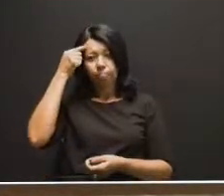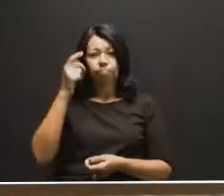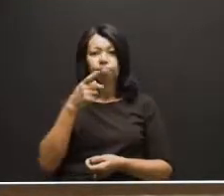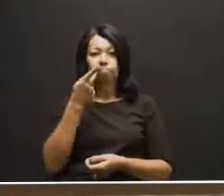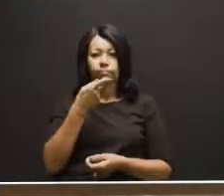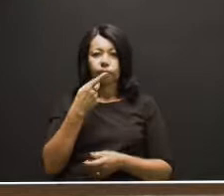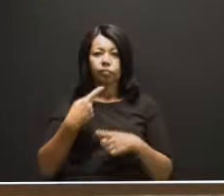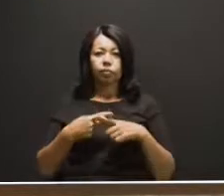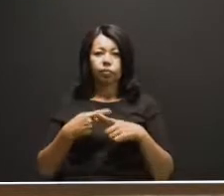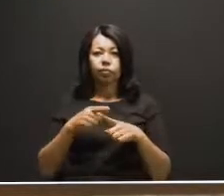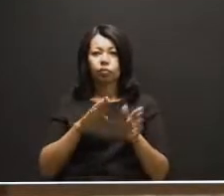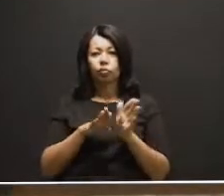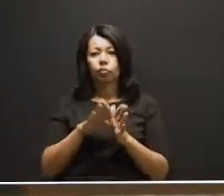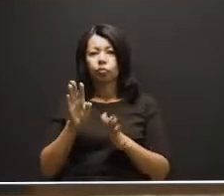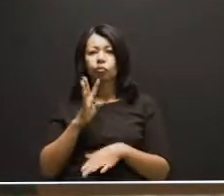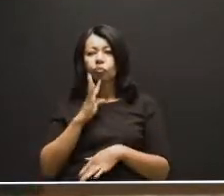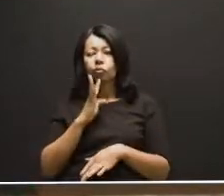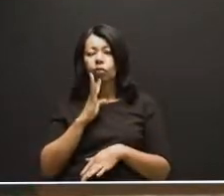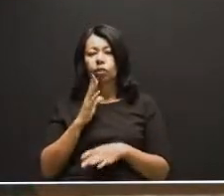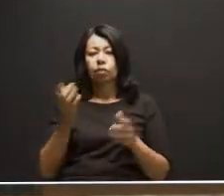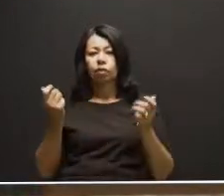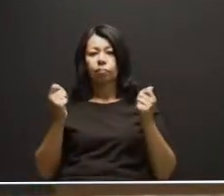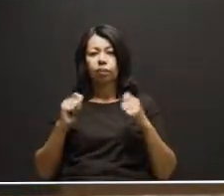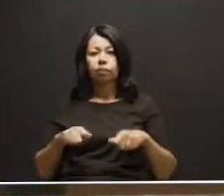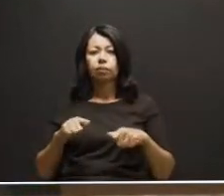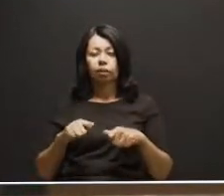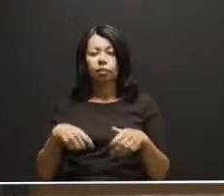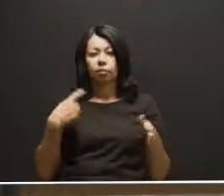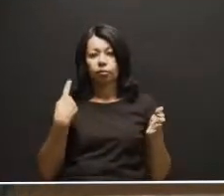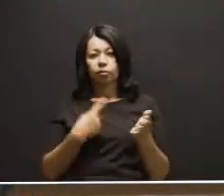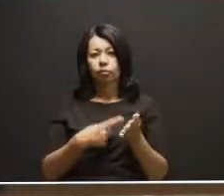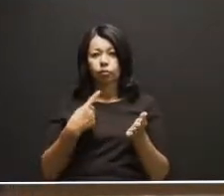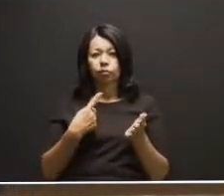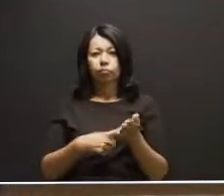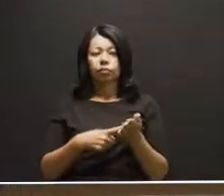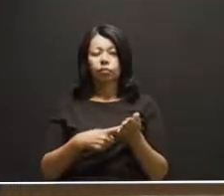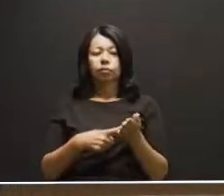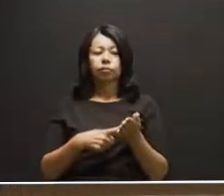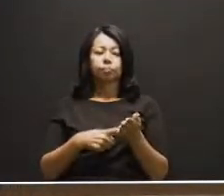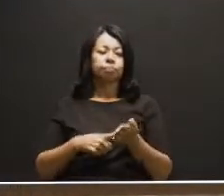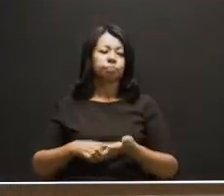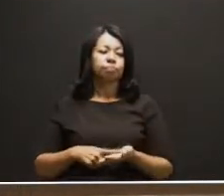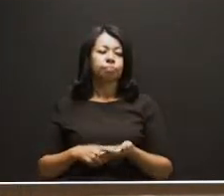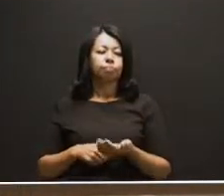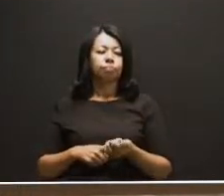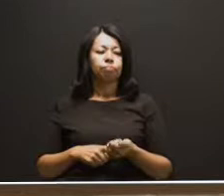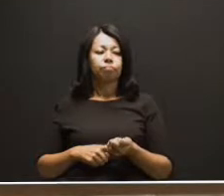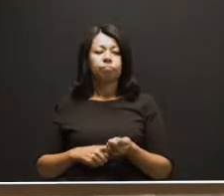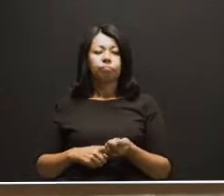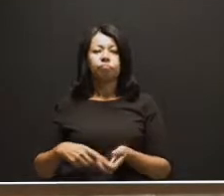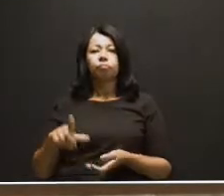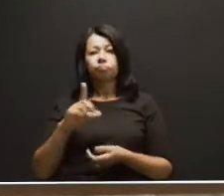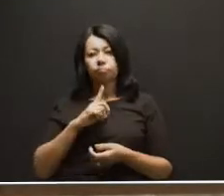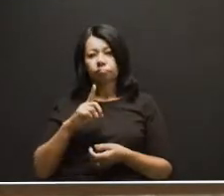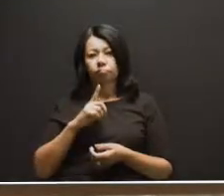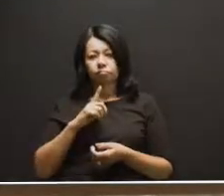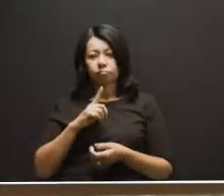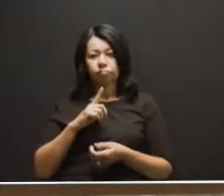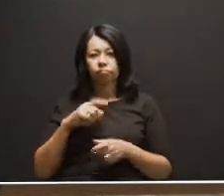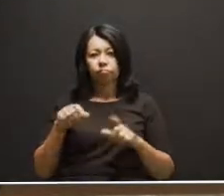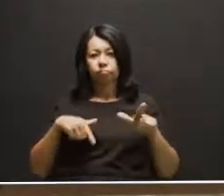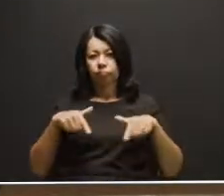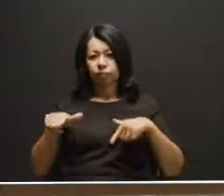todos conhecem a capacidade comprometimento e dedicação exclusiva que vocês têm a vanessa o zeca